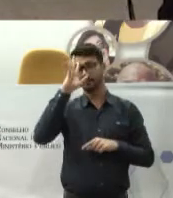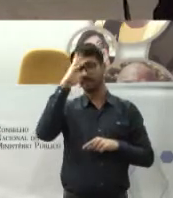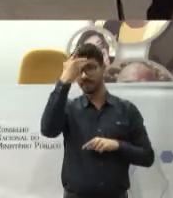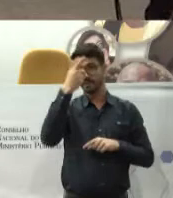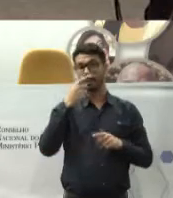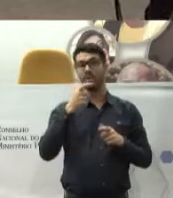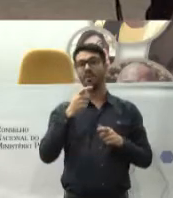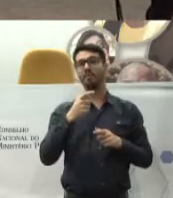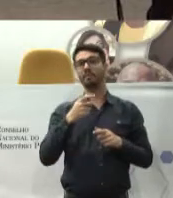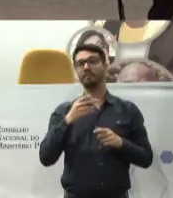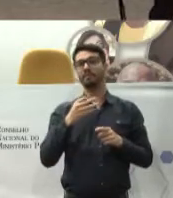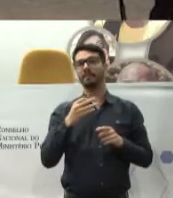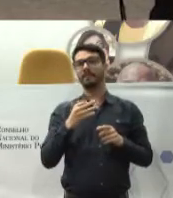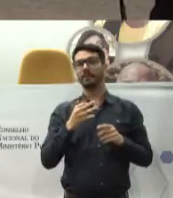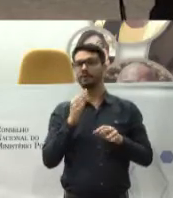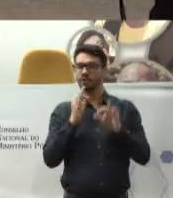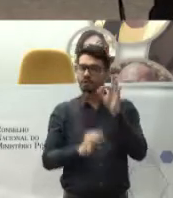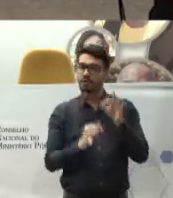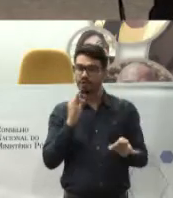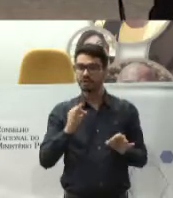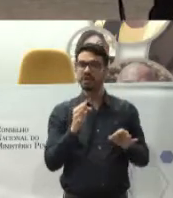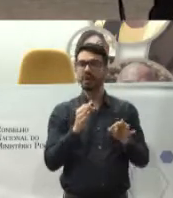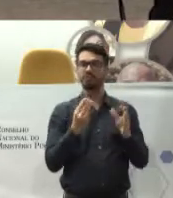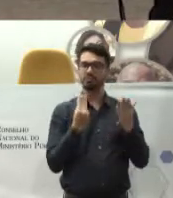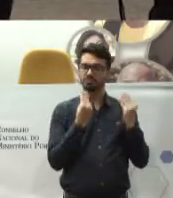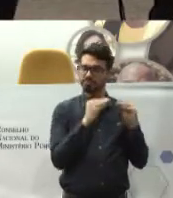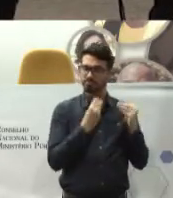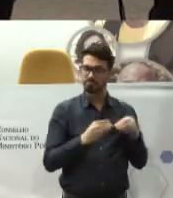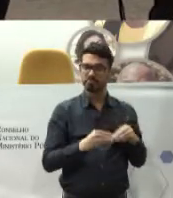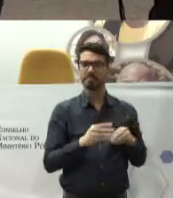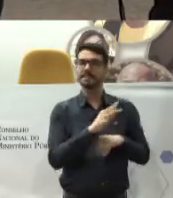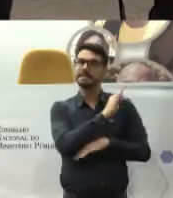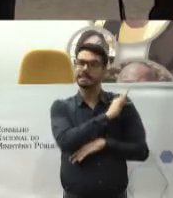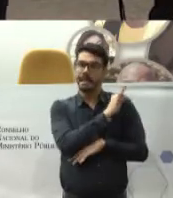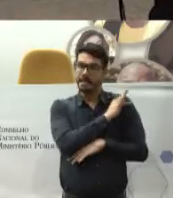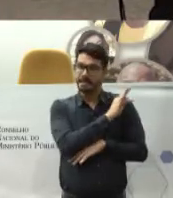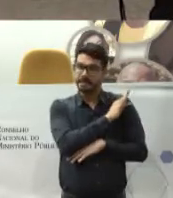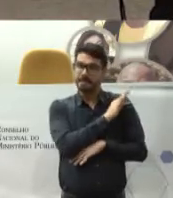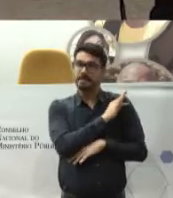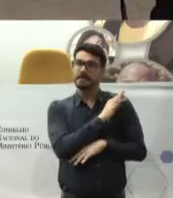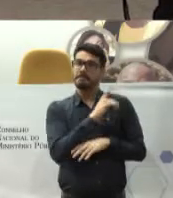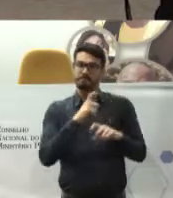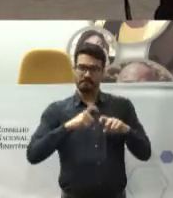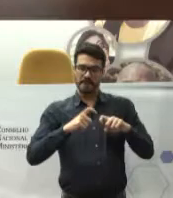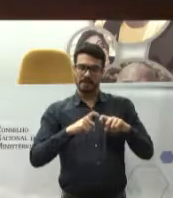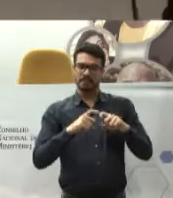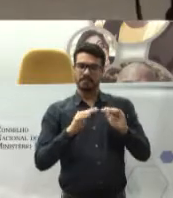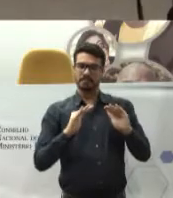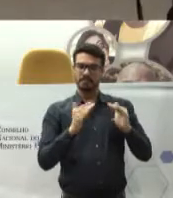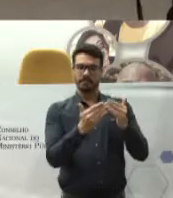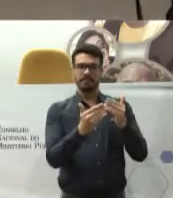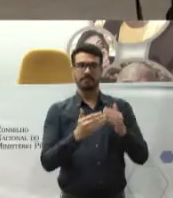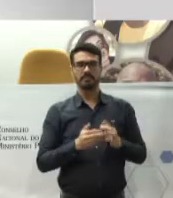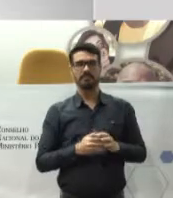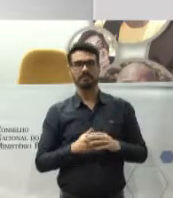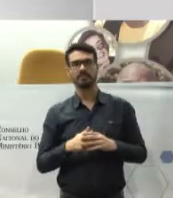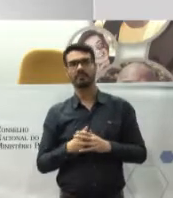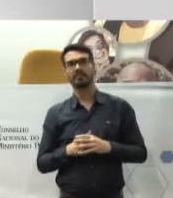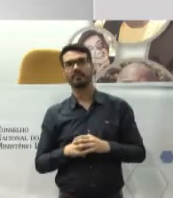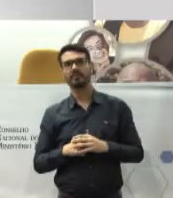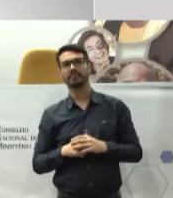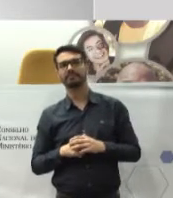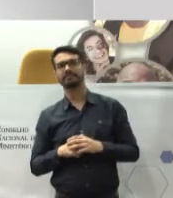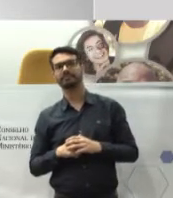base em técnicas médicas específicas, certo? Eu vou trazer agora